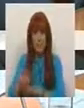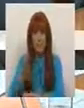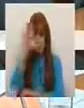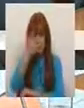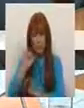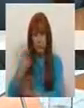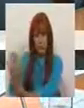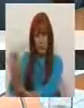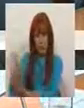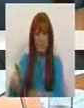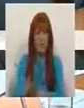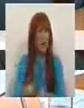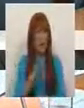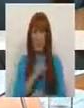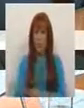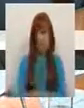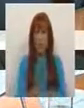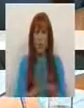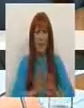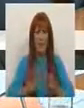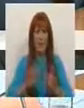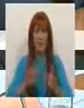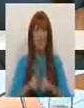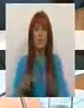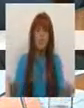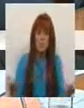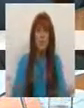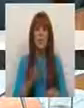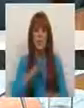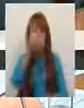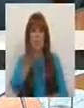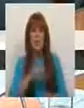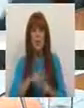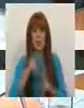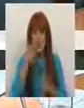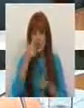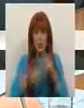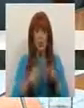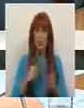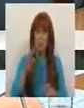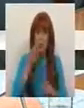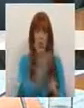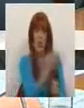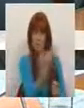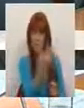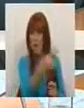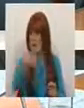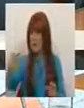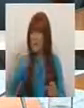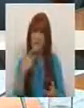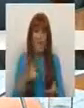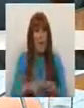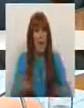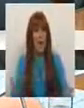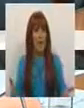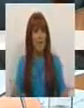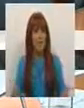pública. Não foram privatizados. Foi assim, Sr. Ministro, que os contribuintes foram protegidos. É